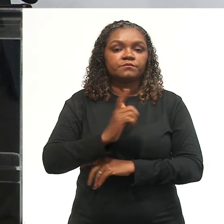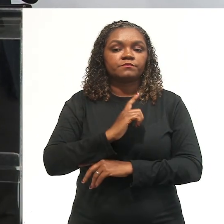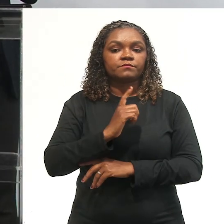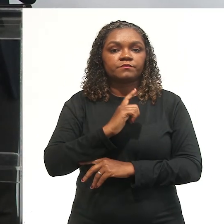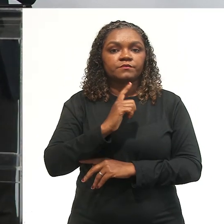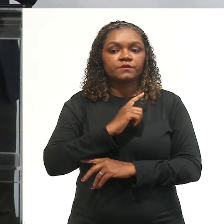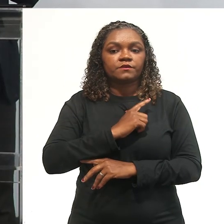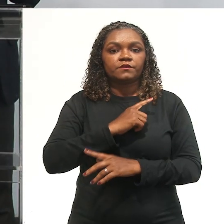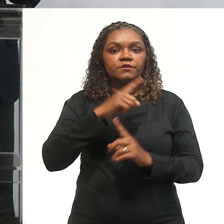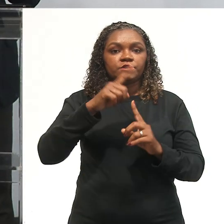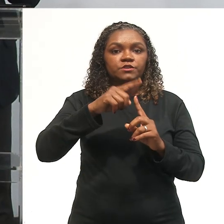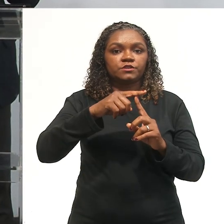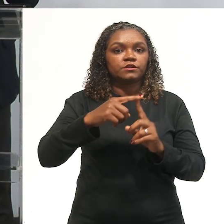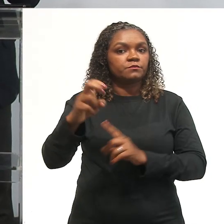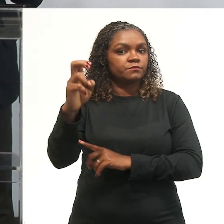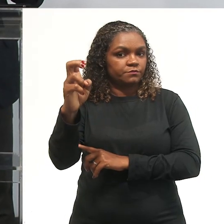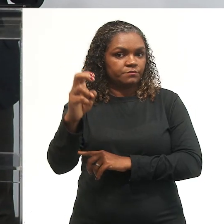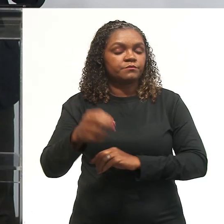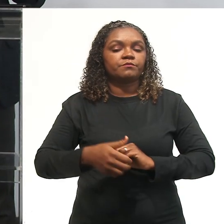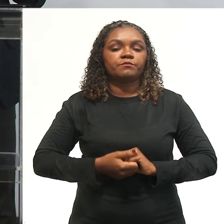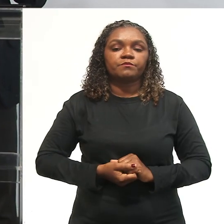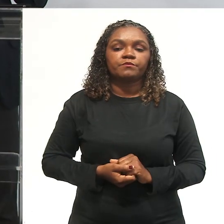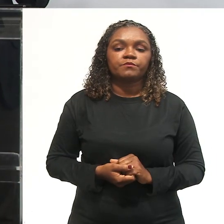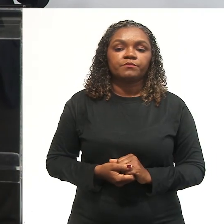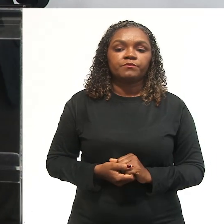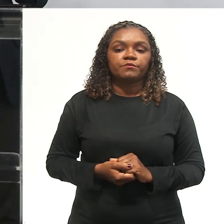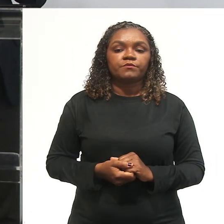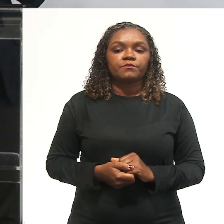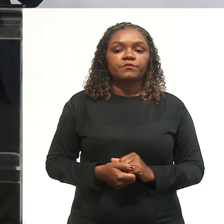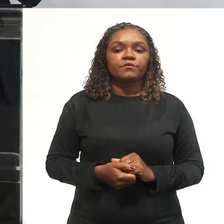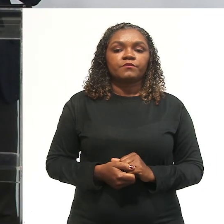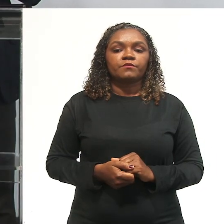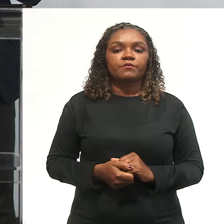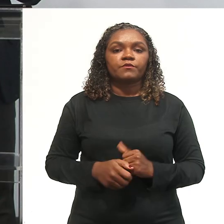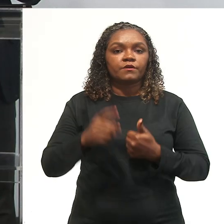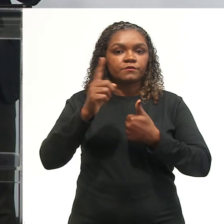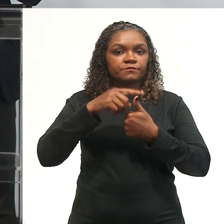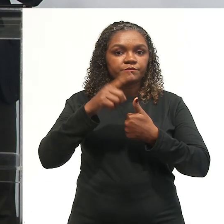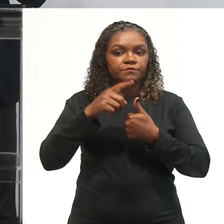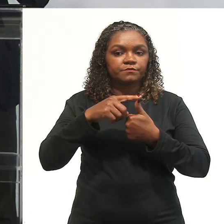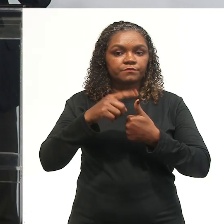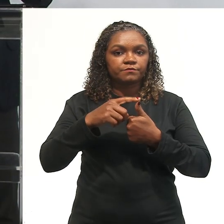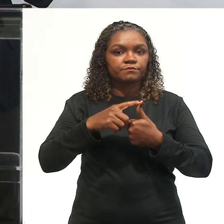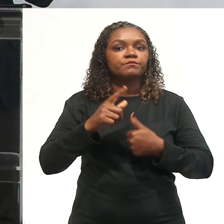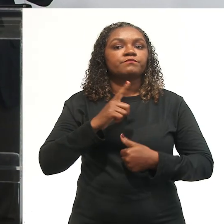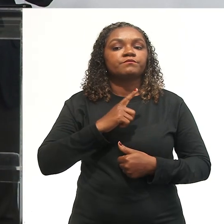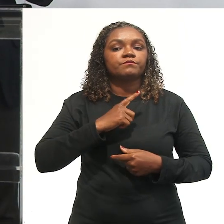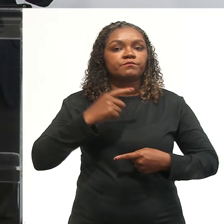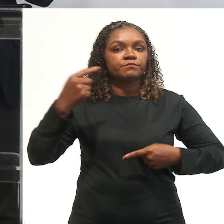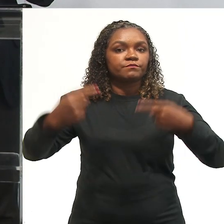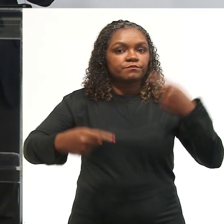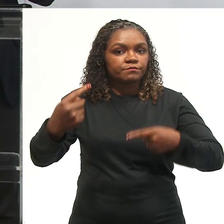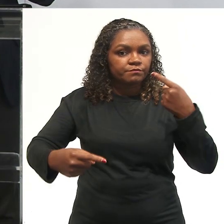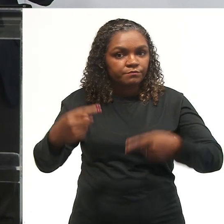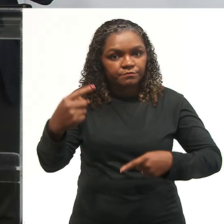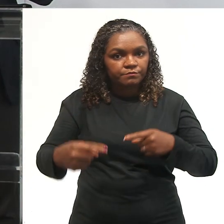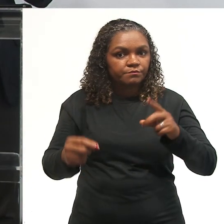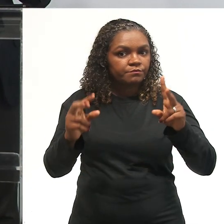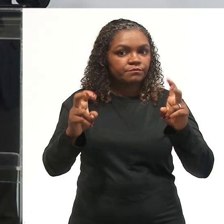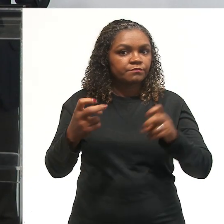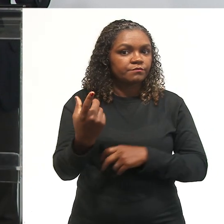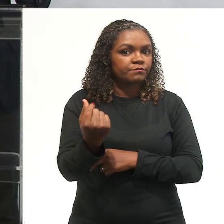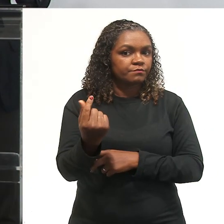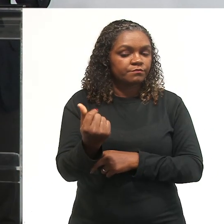5 modalidades de licitação, tudo bem? Primeiro deles, concorrência, tomada de preço, né?